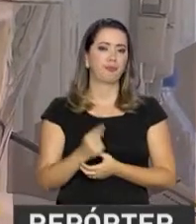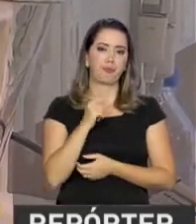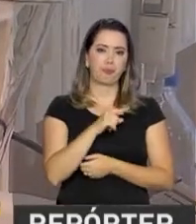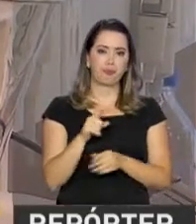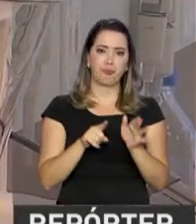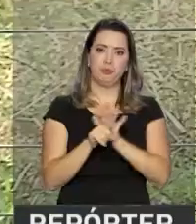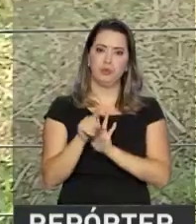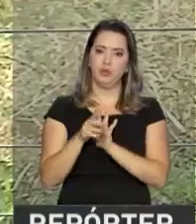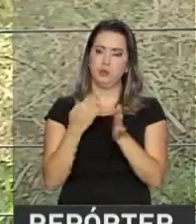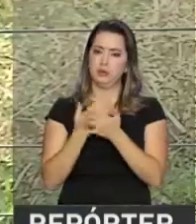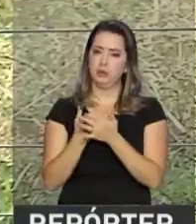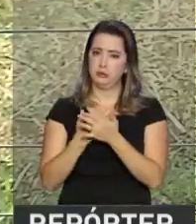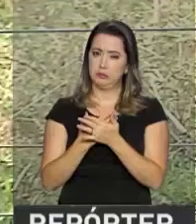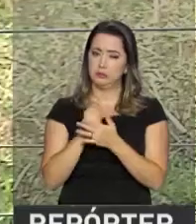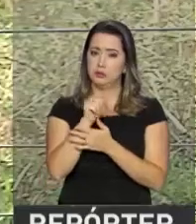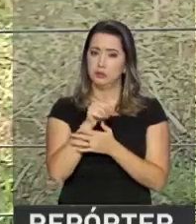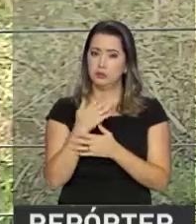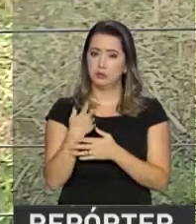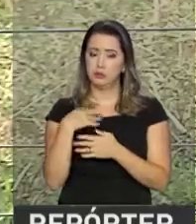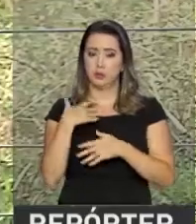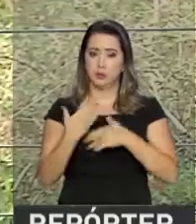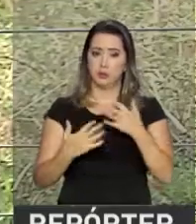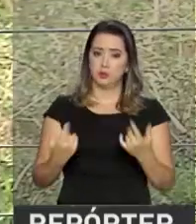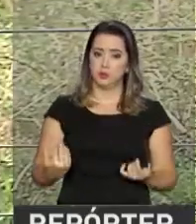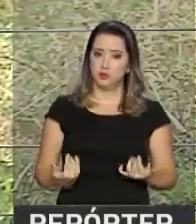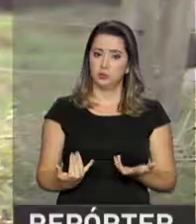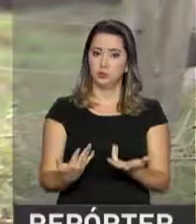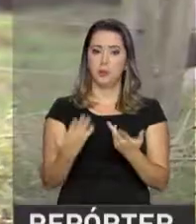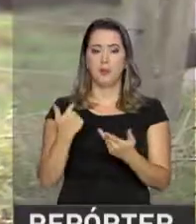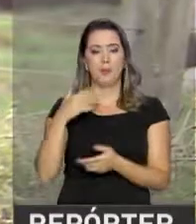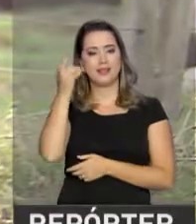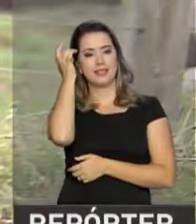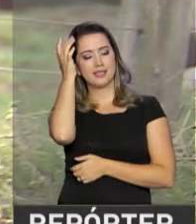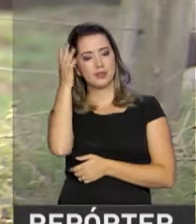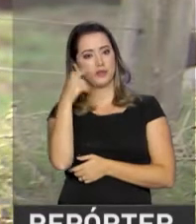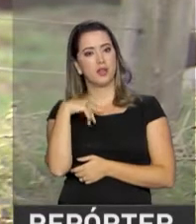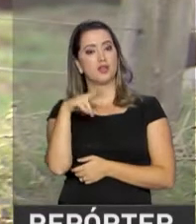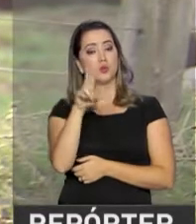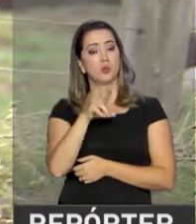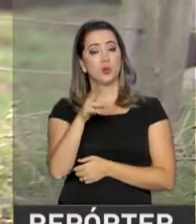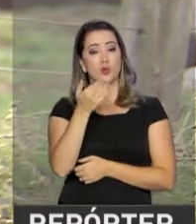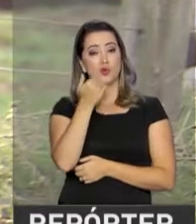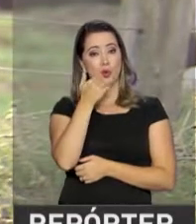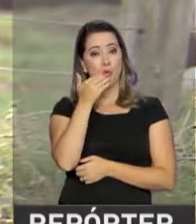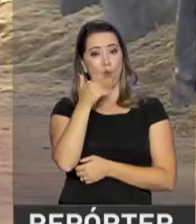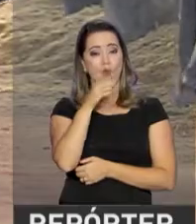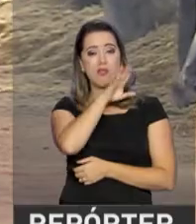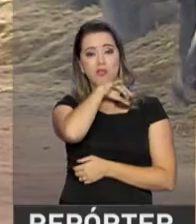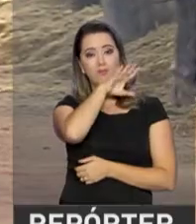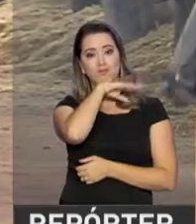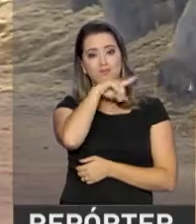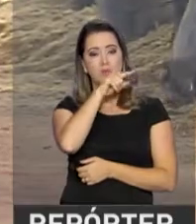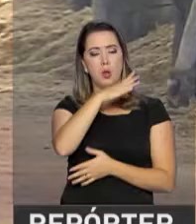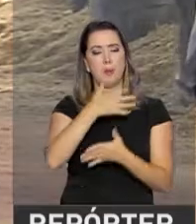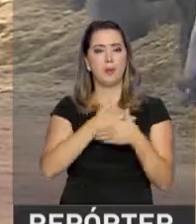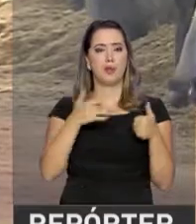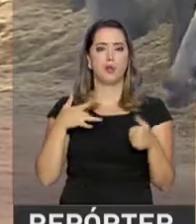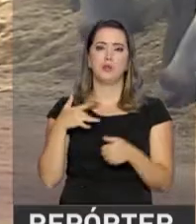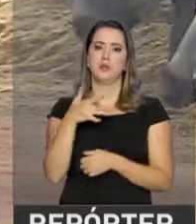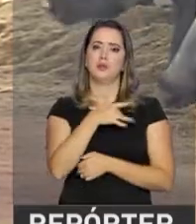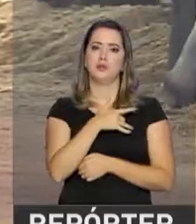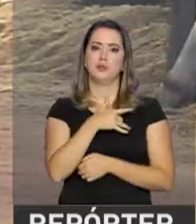ser aplicada no desenvolvimento de pastagens que sejam mais fáceis de serem digeridas e com maior valor nutricional